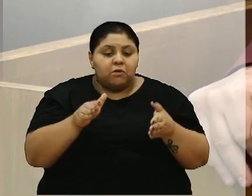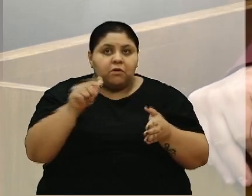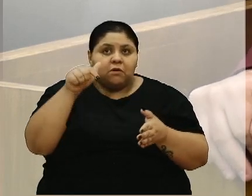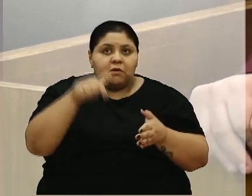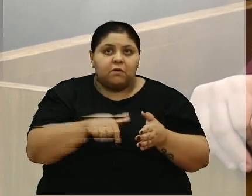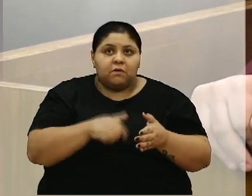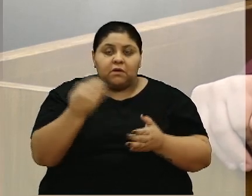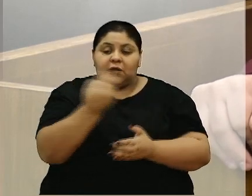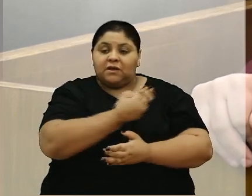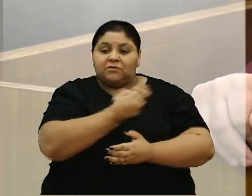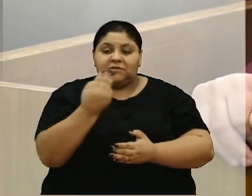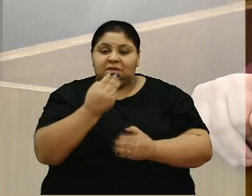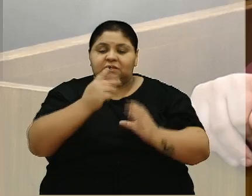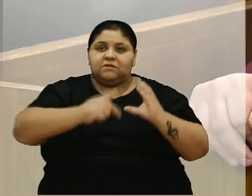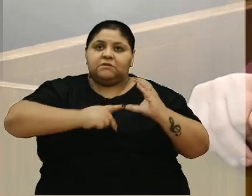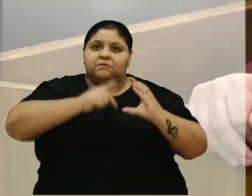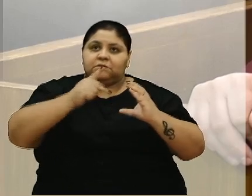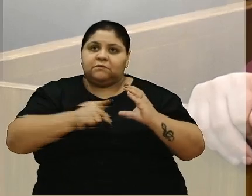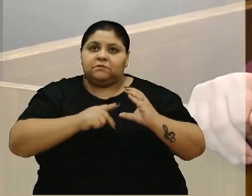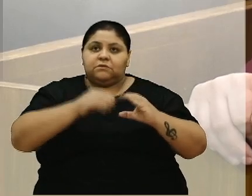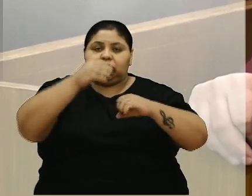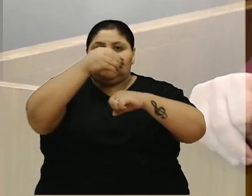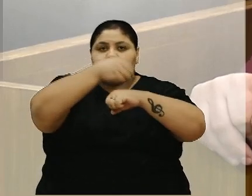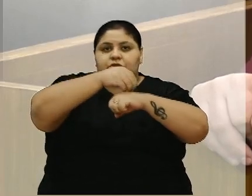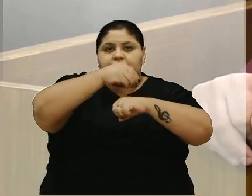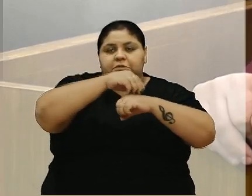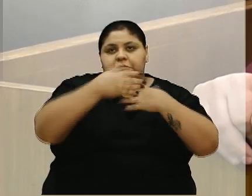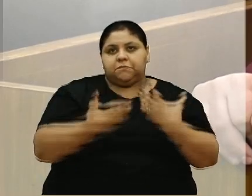site da Câmara de sugestões